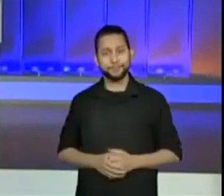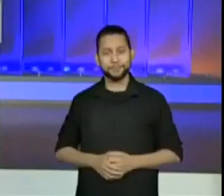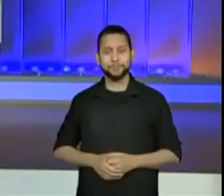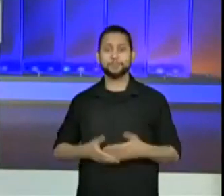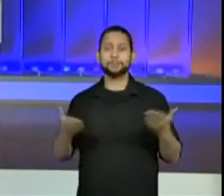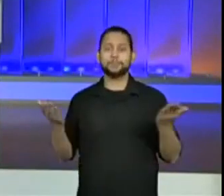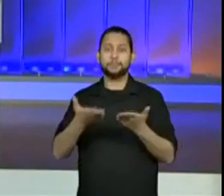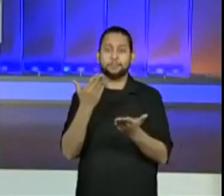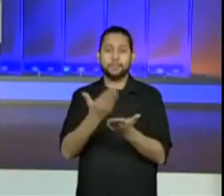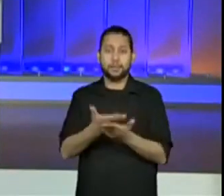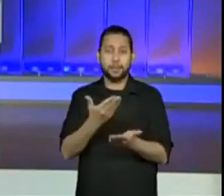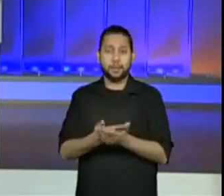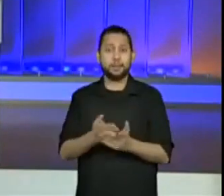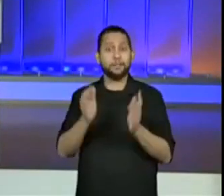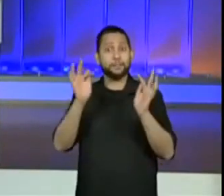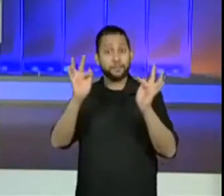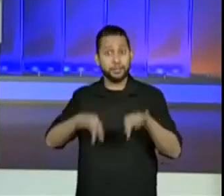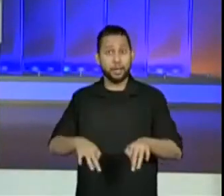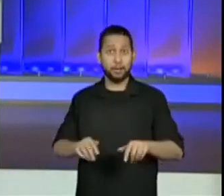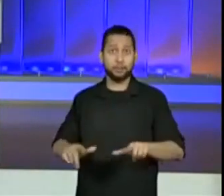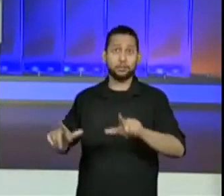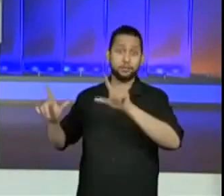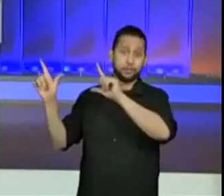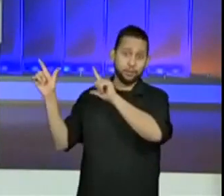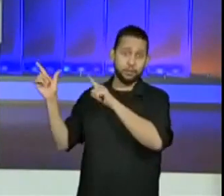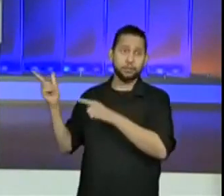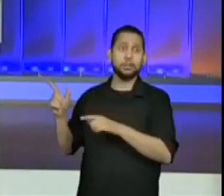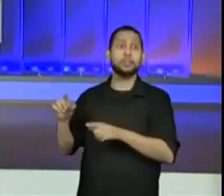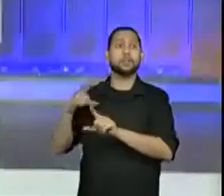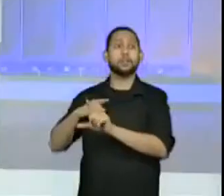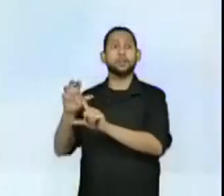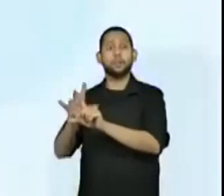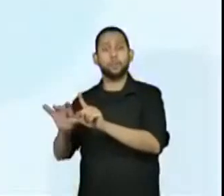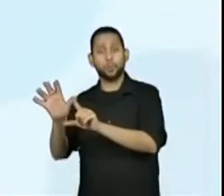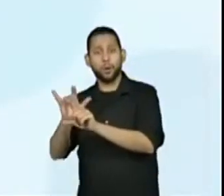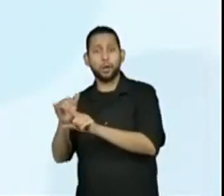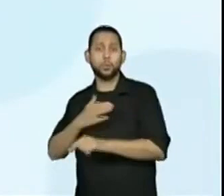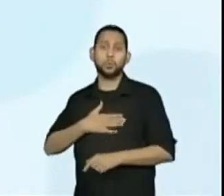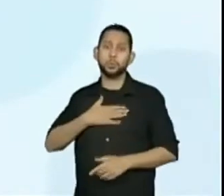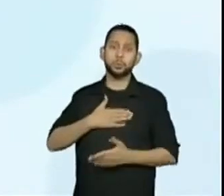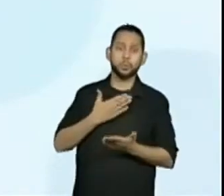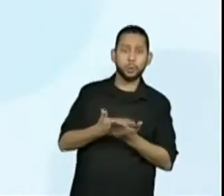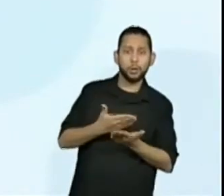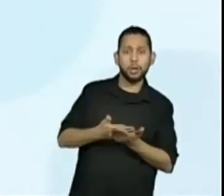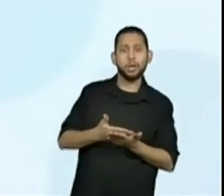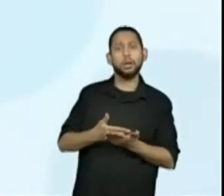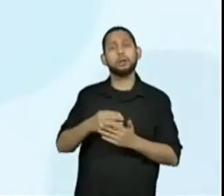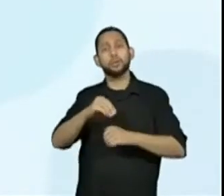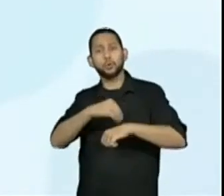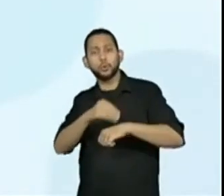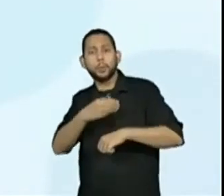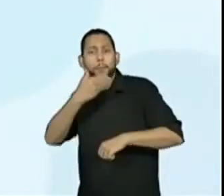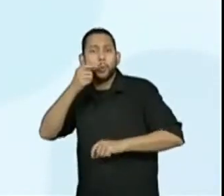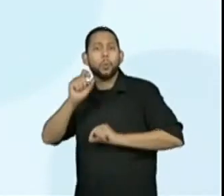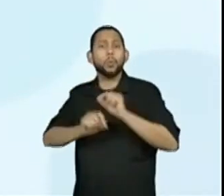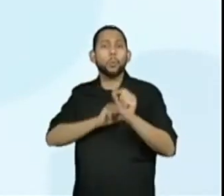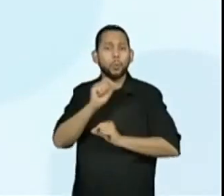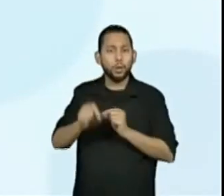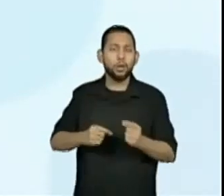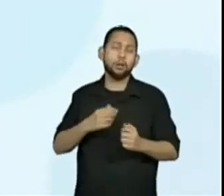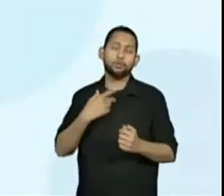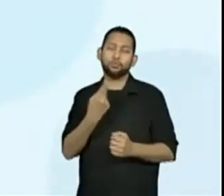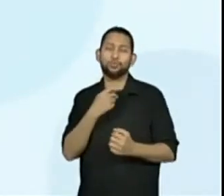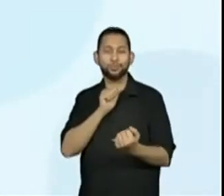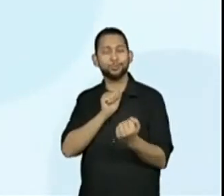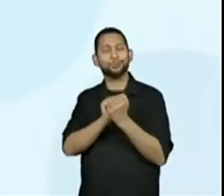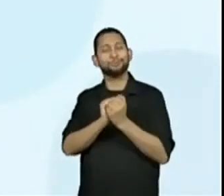se encerra aí com as imagens do vídeo. Eu quero deixar um formulário para você dizer o que achou dessa aula. Foi muito bom estar com vocês